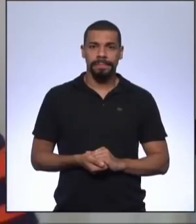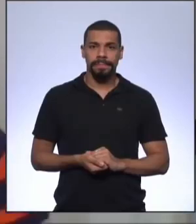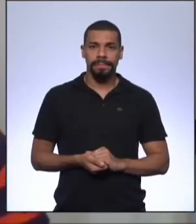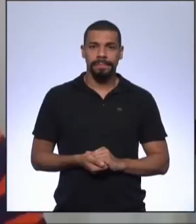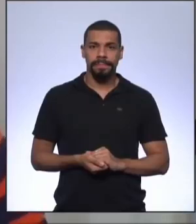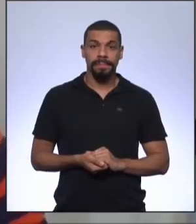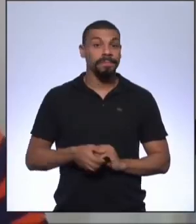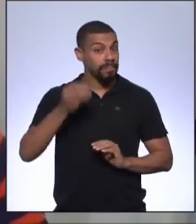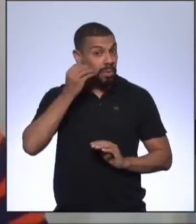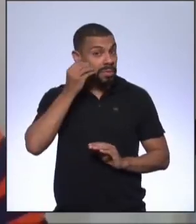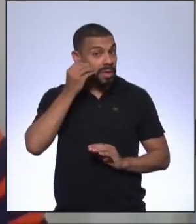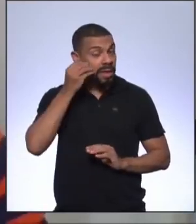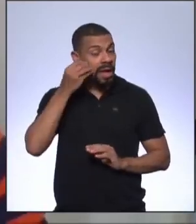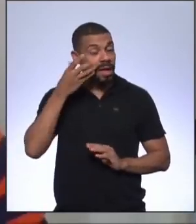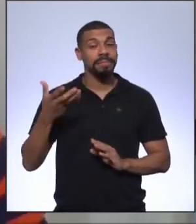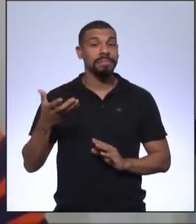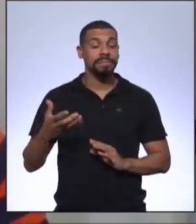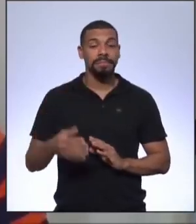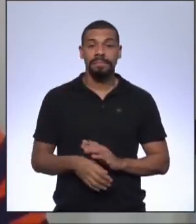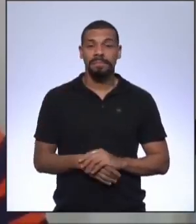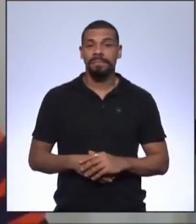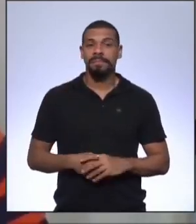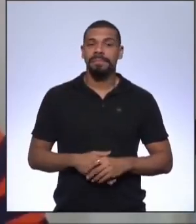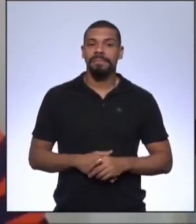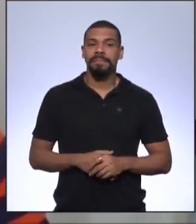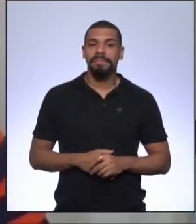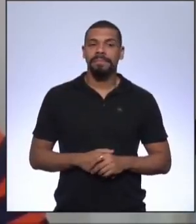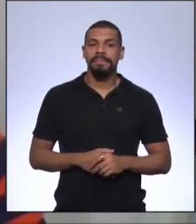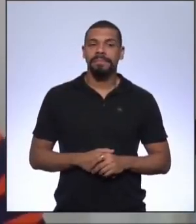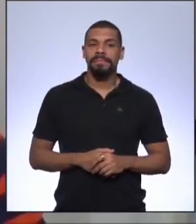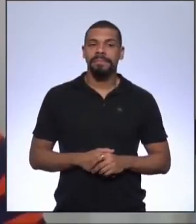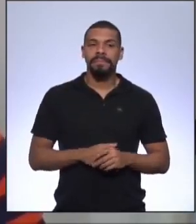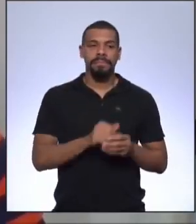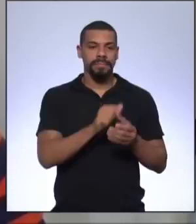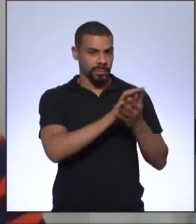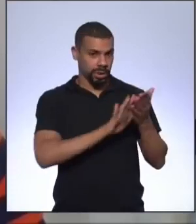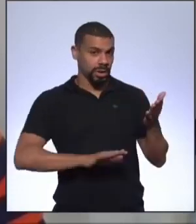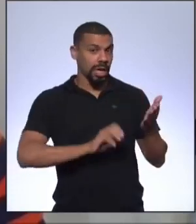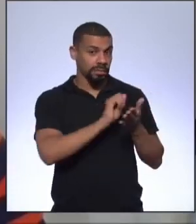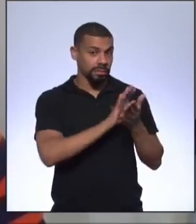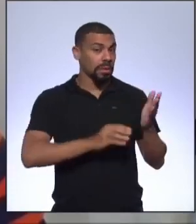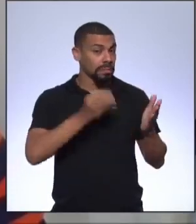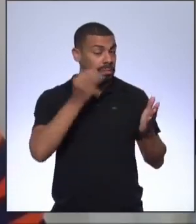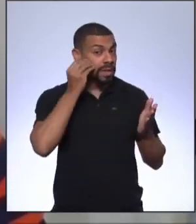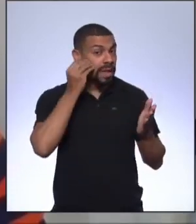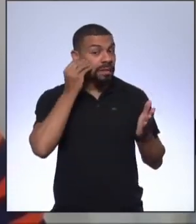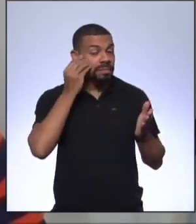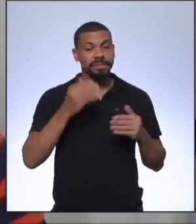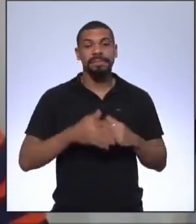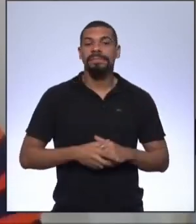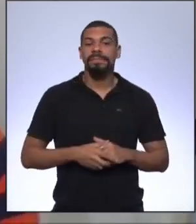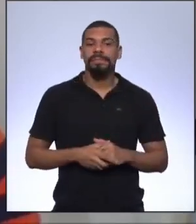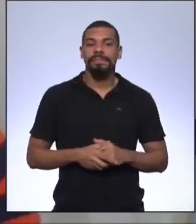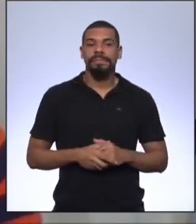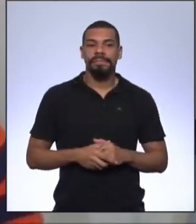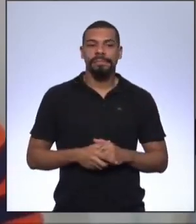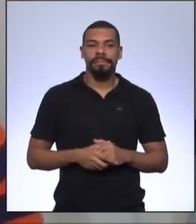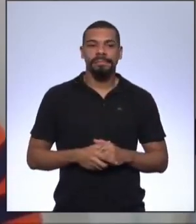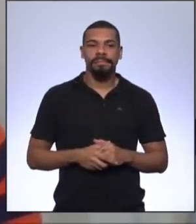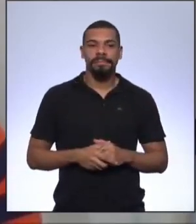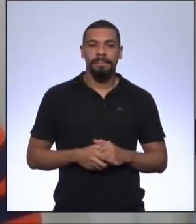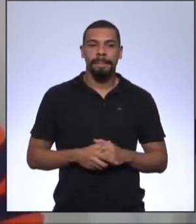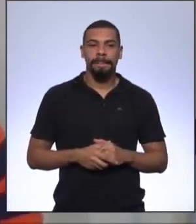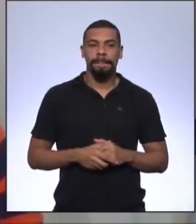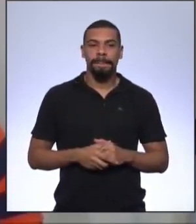Então, vamos tentar, então, fazer os exercícios, que aí fica mais... Acho que vai tentar fazer. Vamos falar assim.